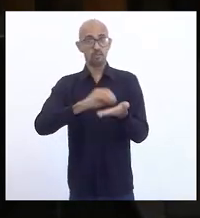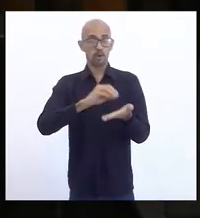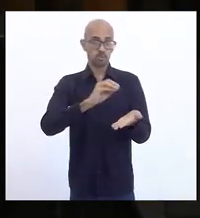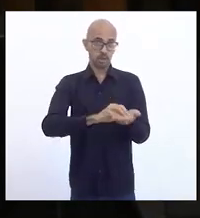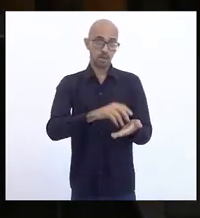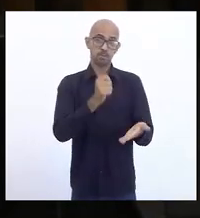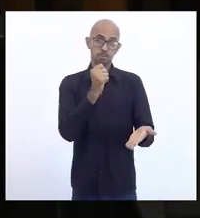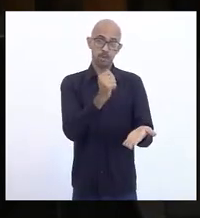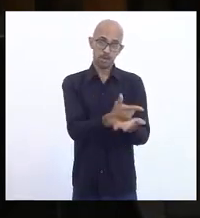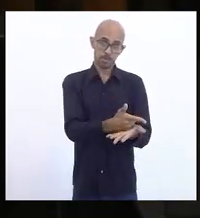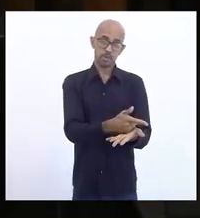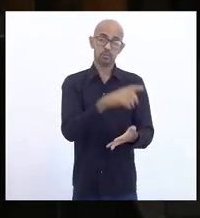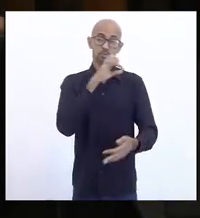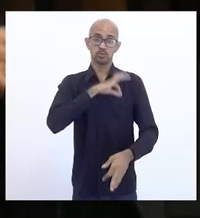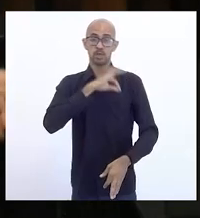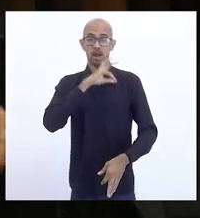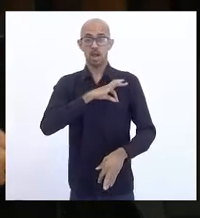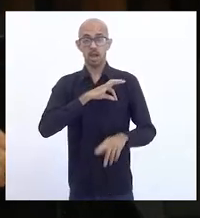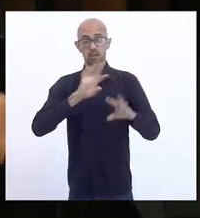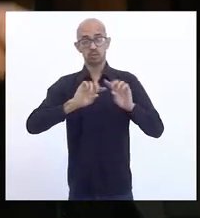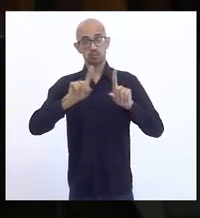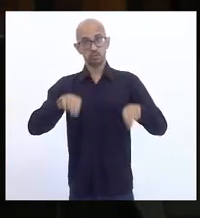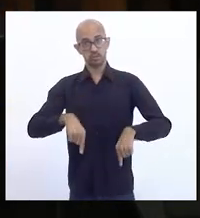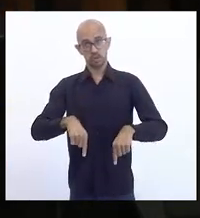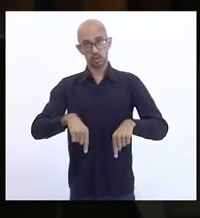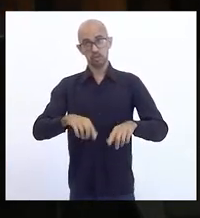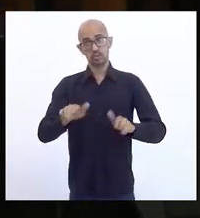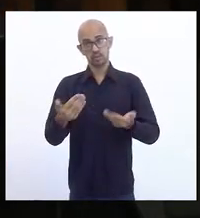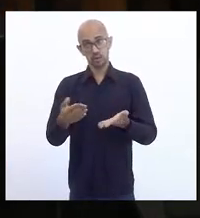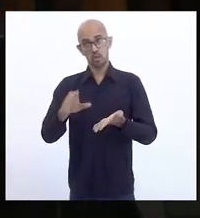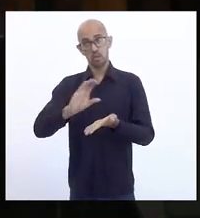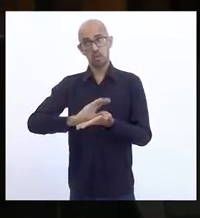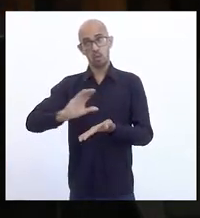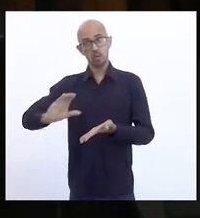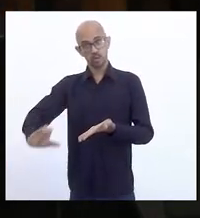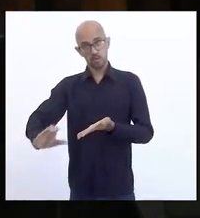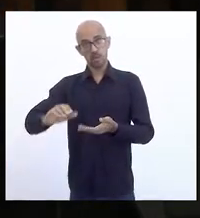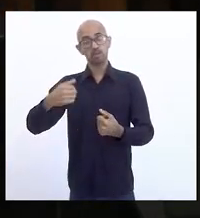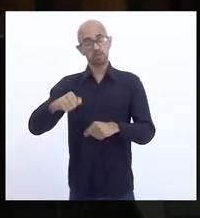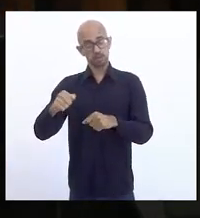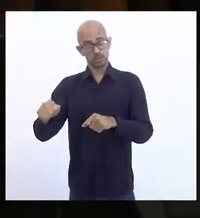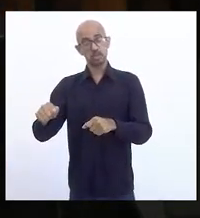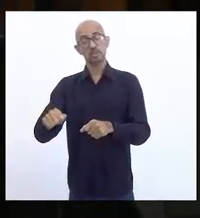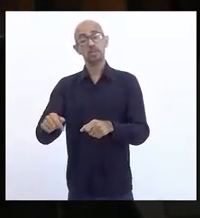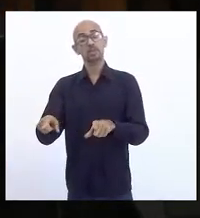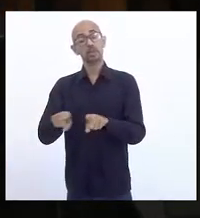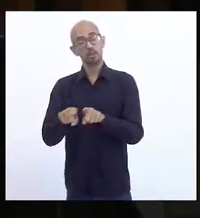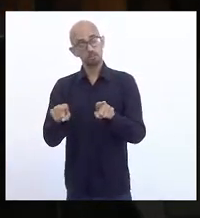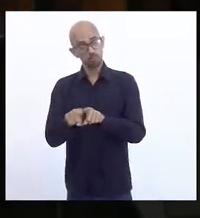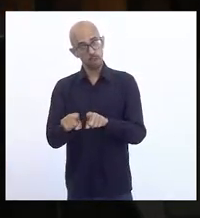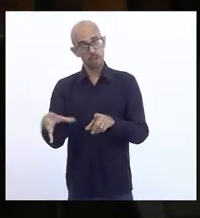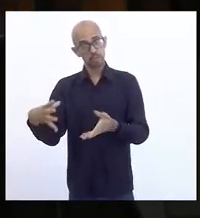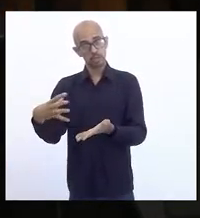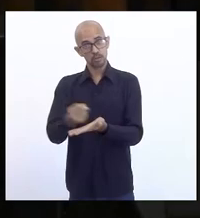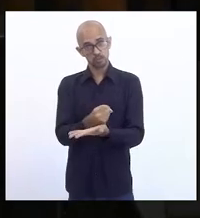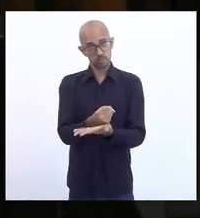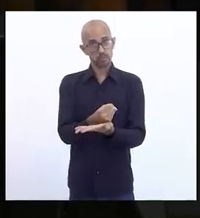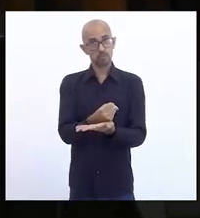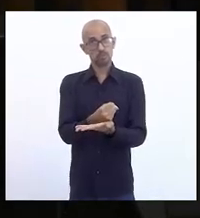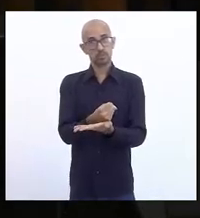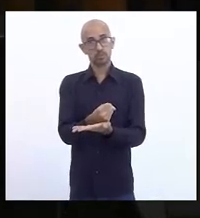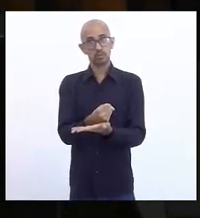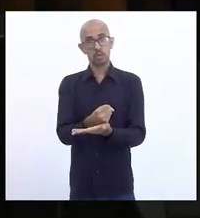pagar a folha de todos. Então, o orçamento tem que ir junto. O concurso